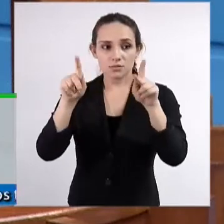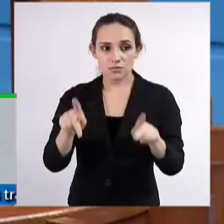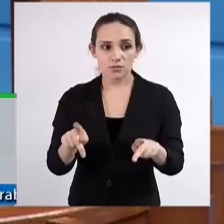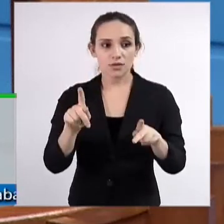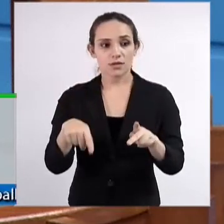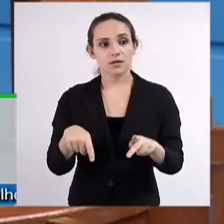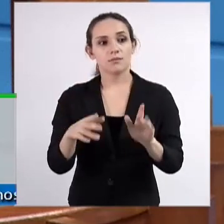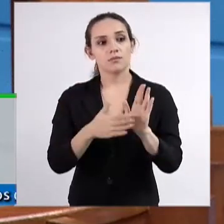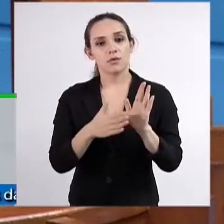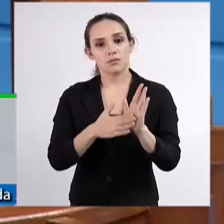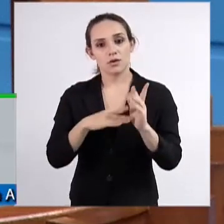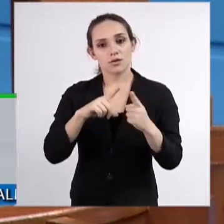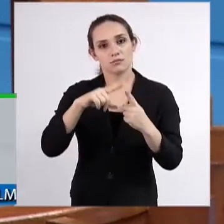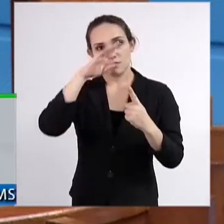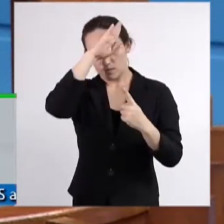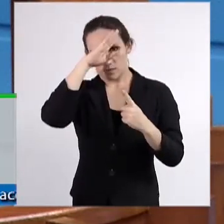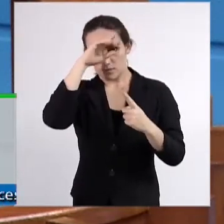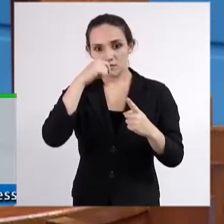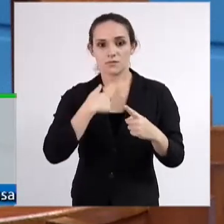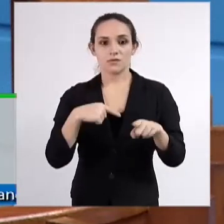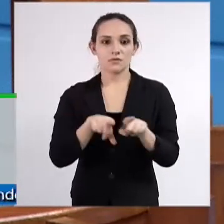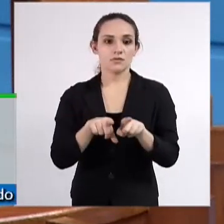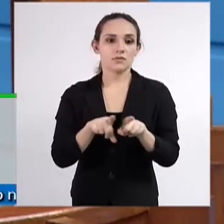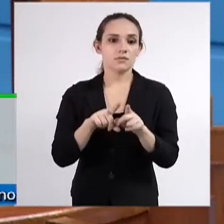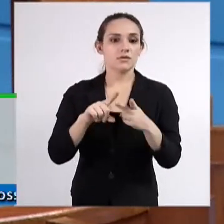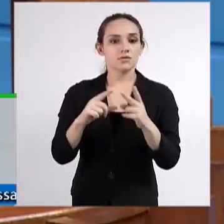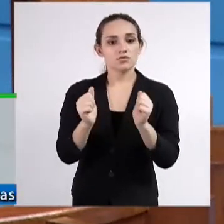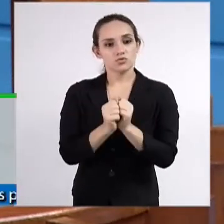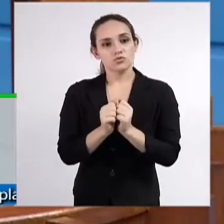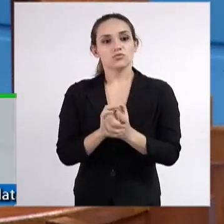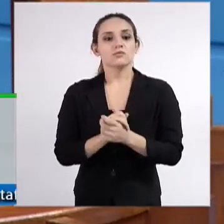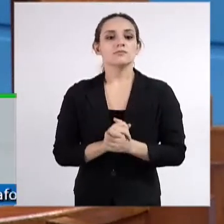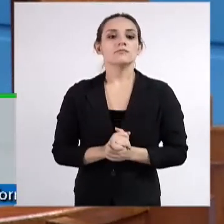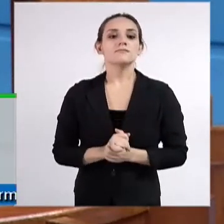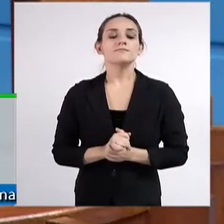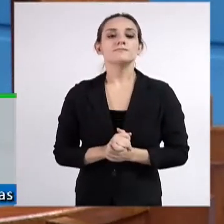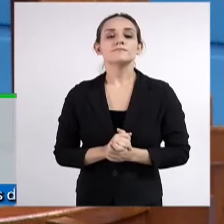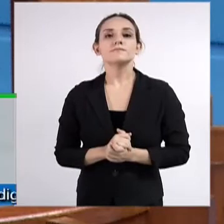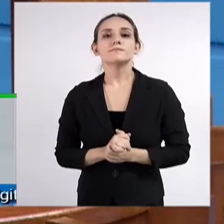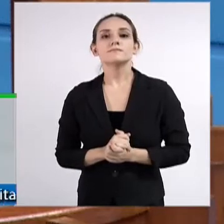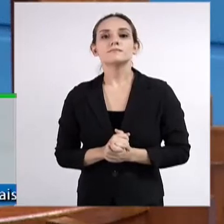do deputado Barbosinha e deste deputado que está ocupando a tribuna nesse momento para,